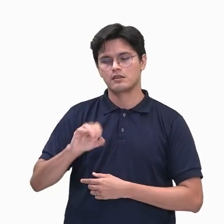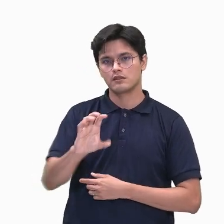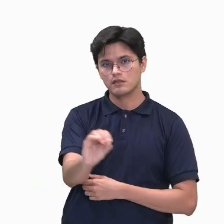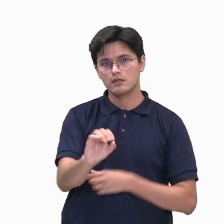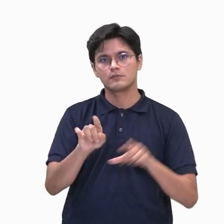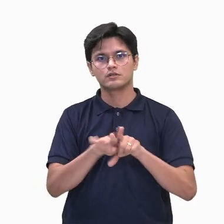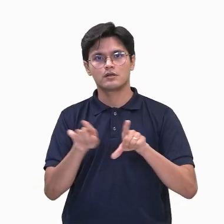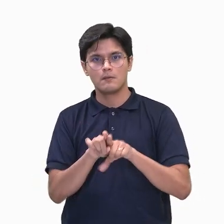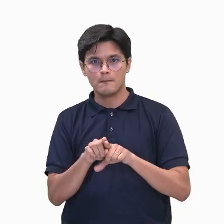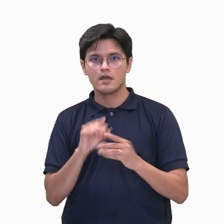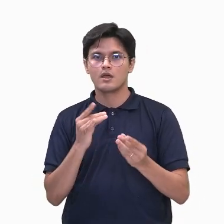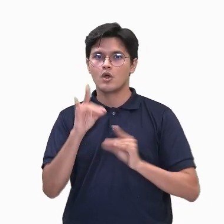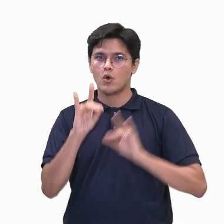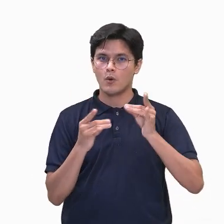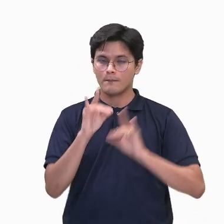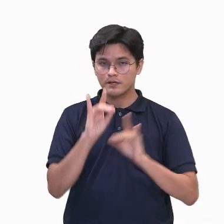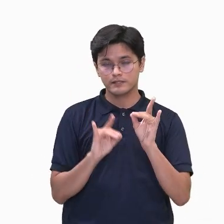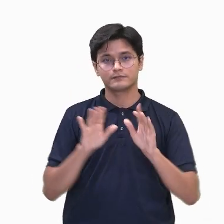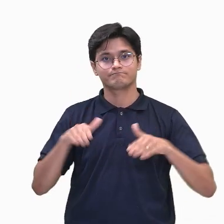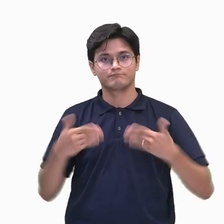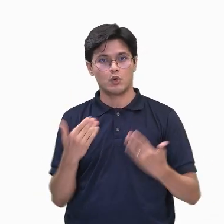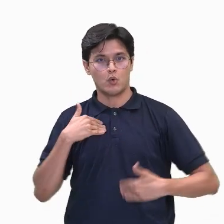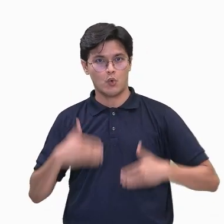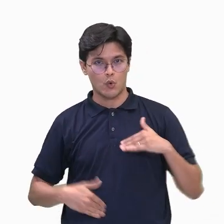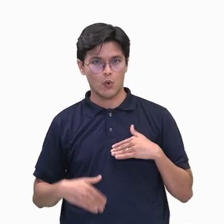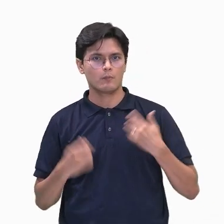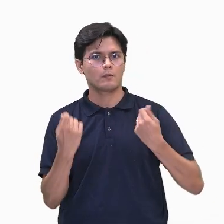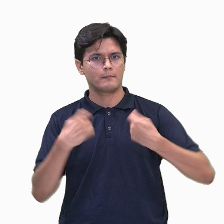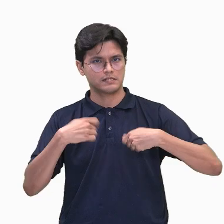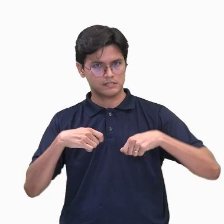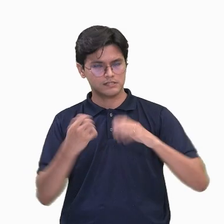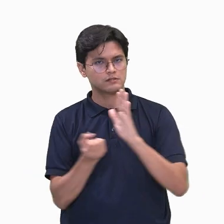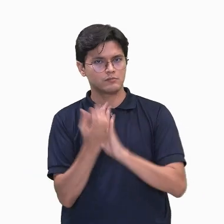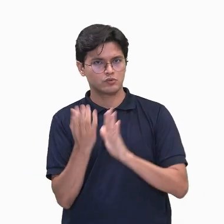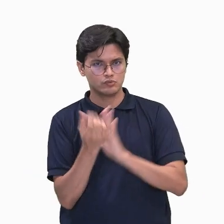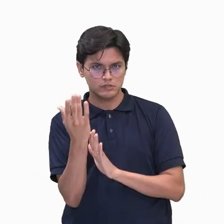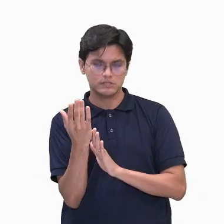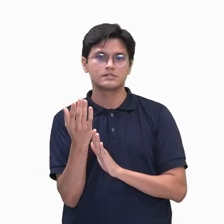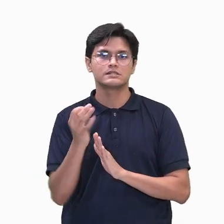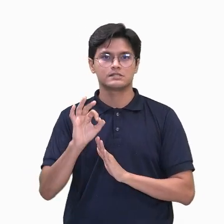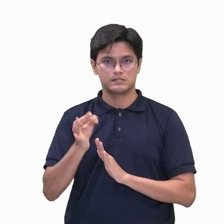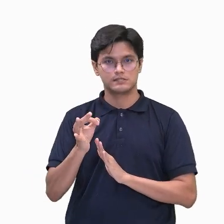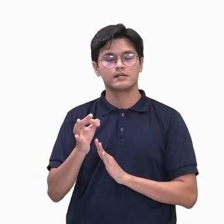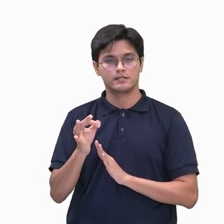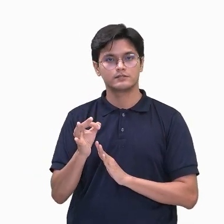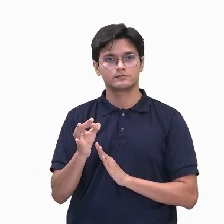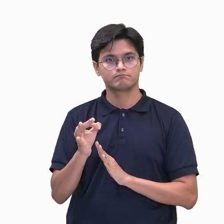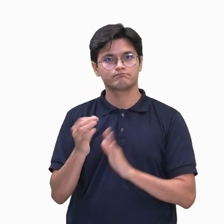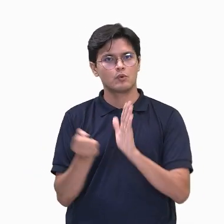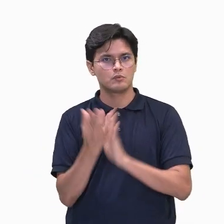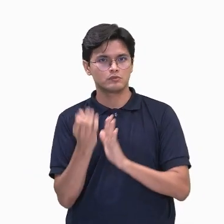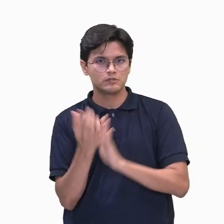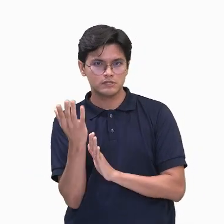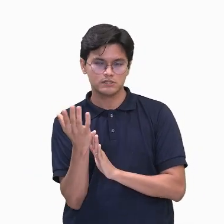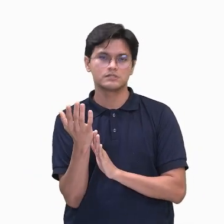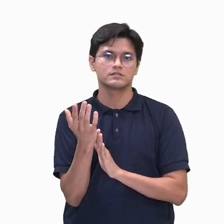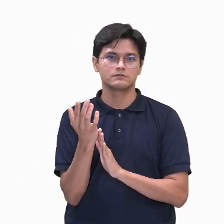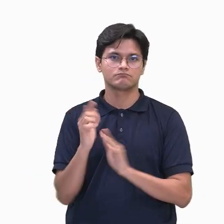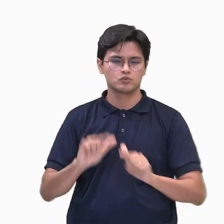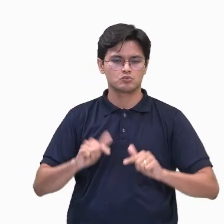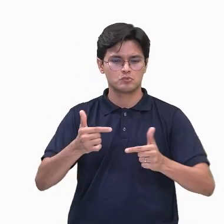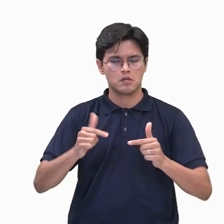ele vai precisar para as diversas atividades ali que a gente realiza, então ela precisa ser produzida, né, e secretada. Quem vai